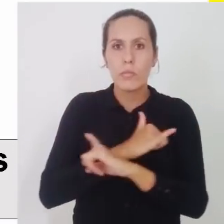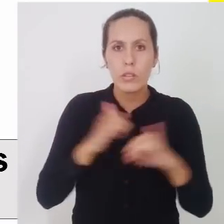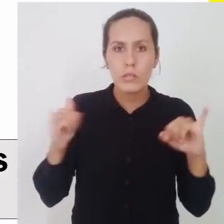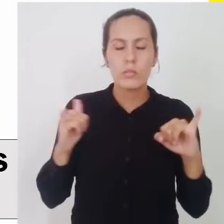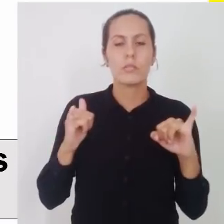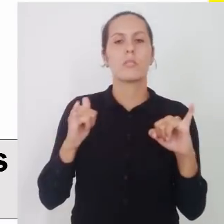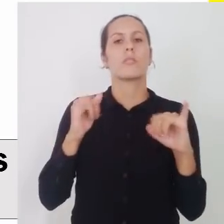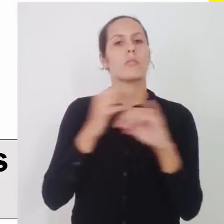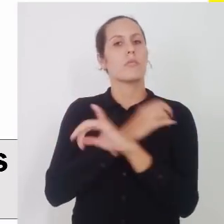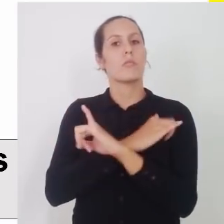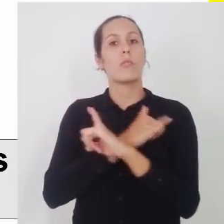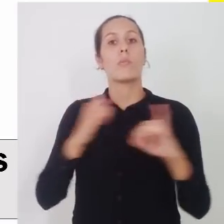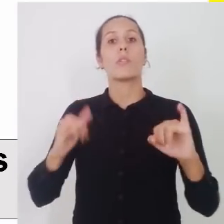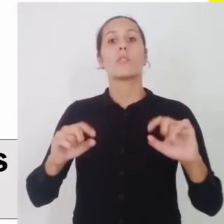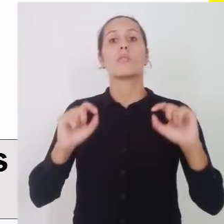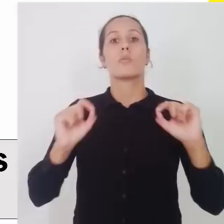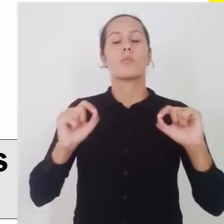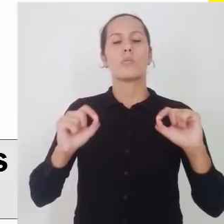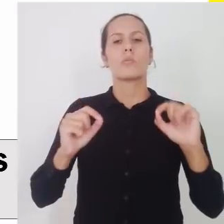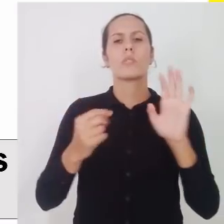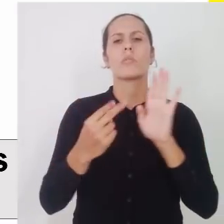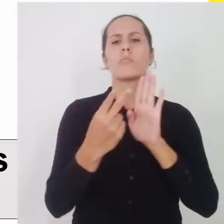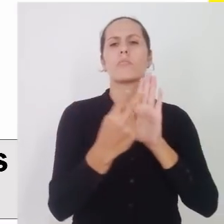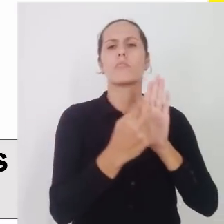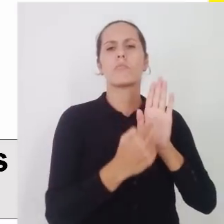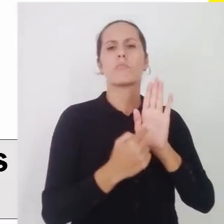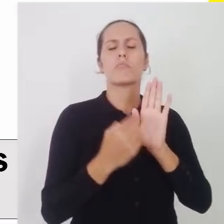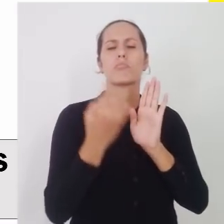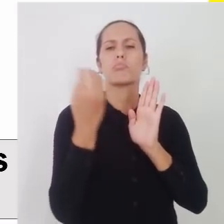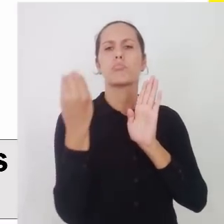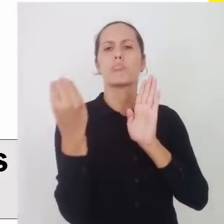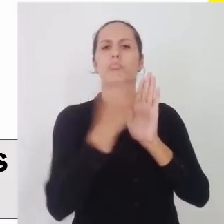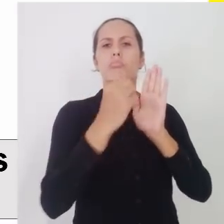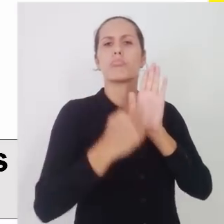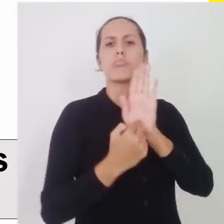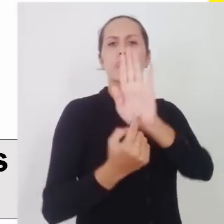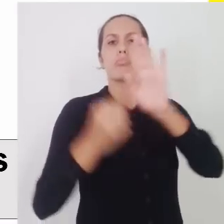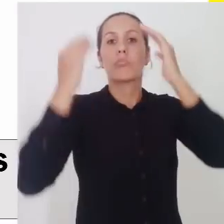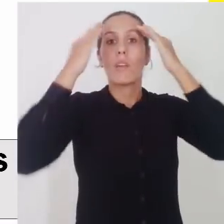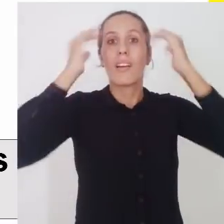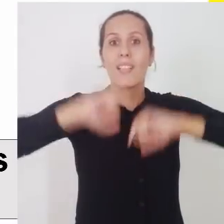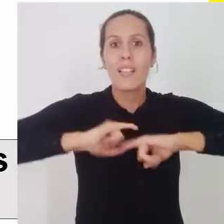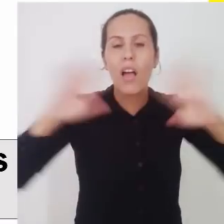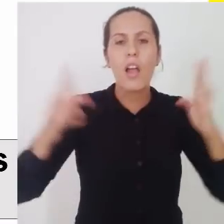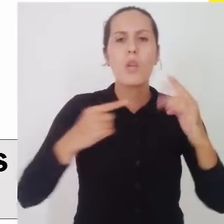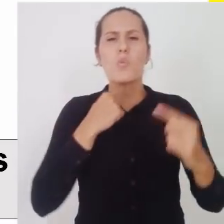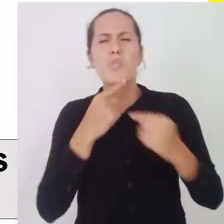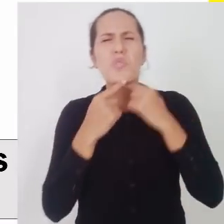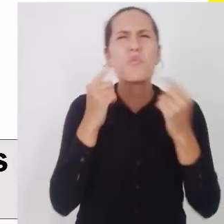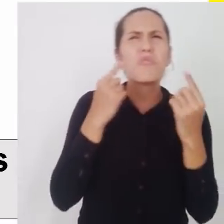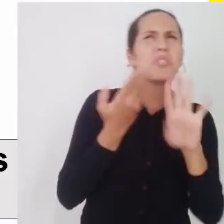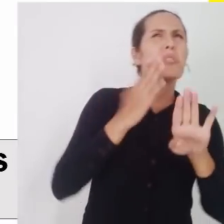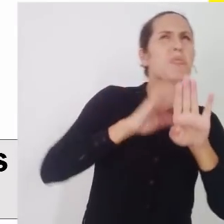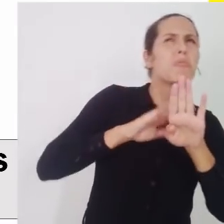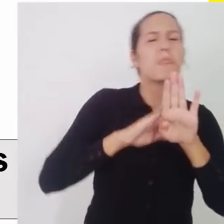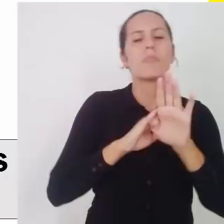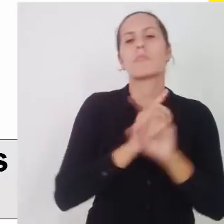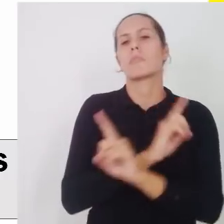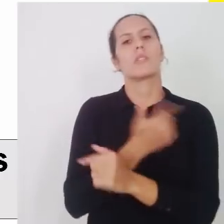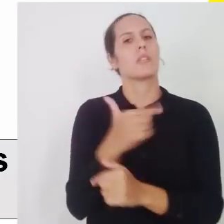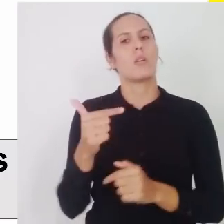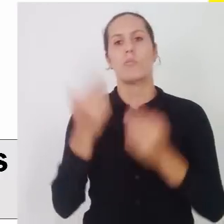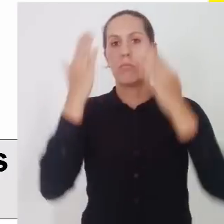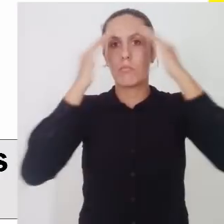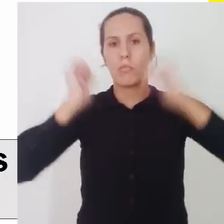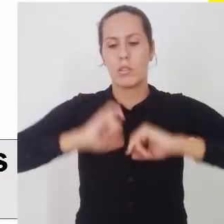por exemplo, a higienização das escolas aconteceu porque era necessário que se organizasse a ação de